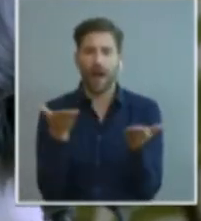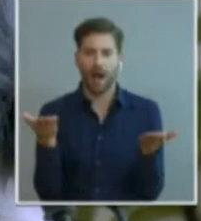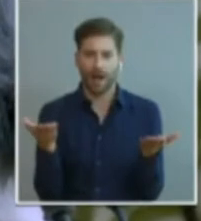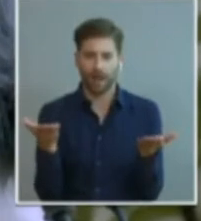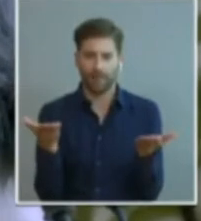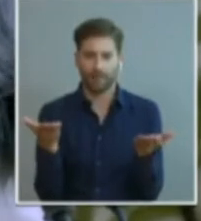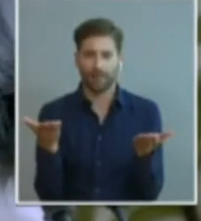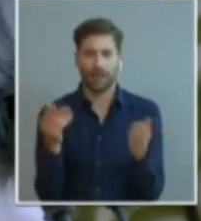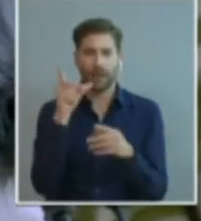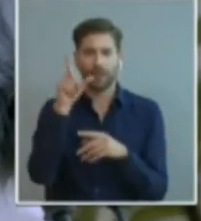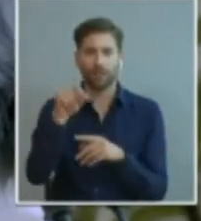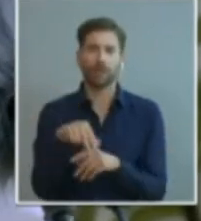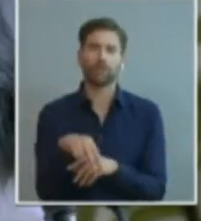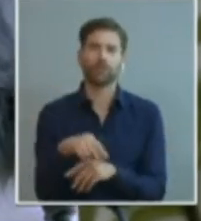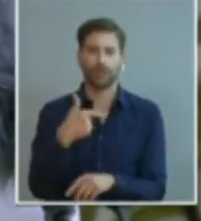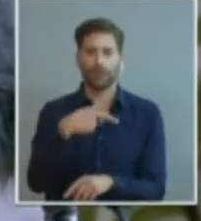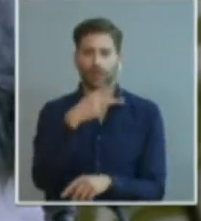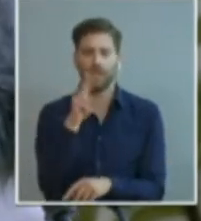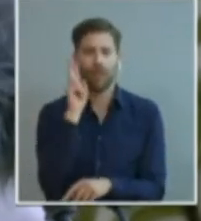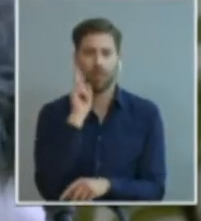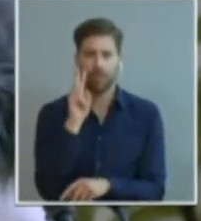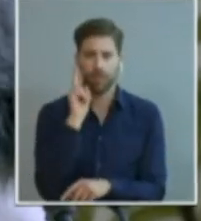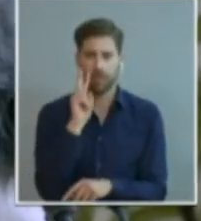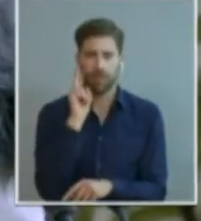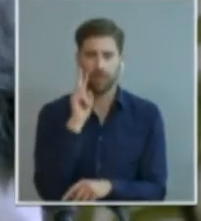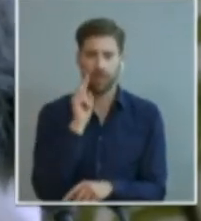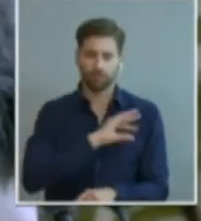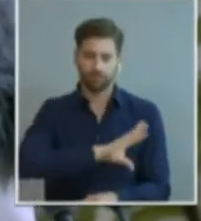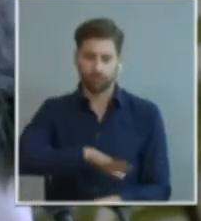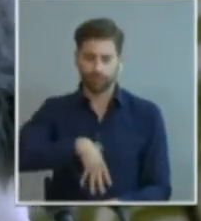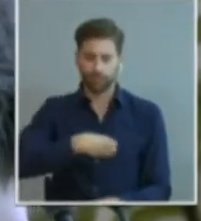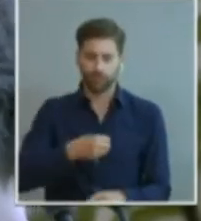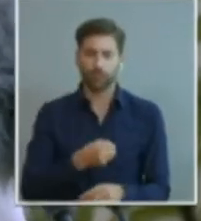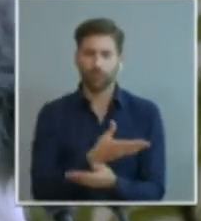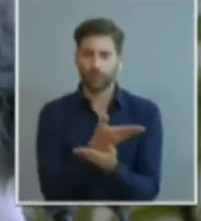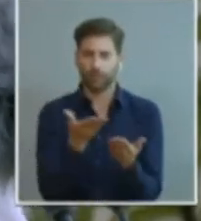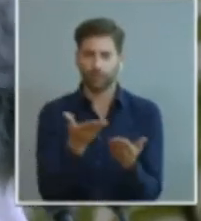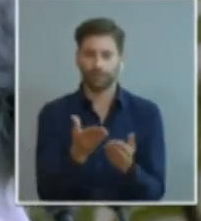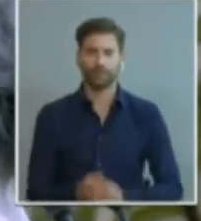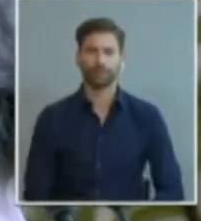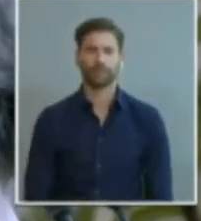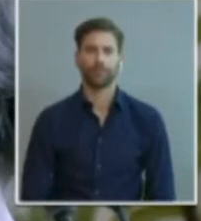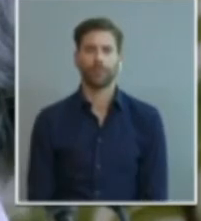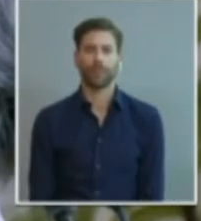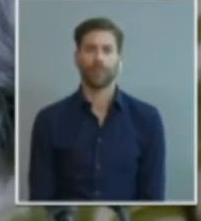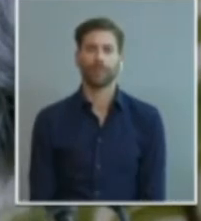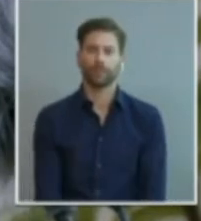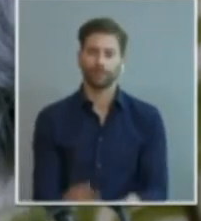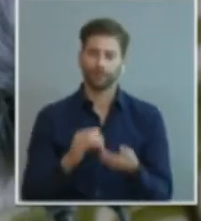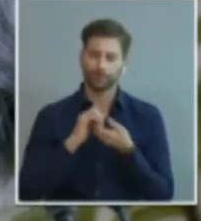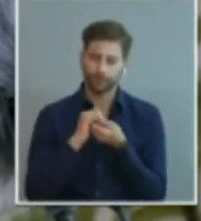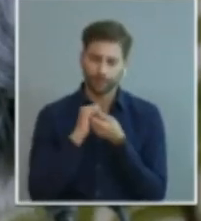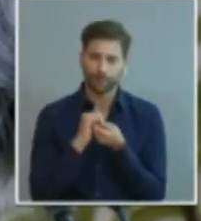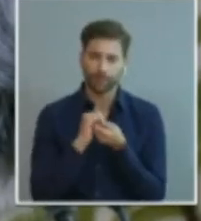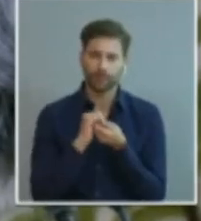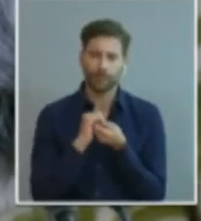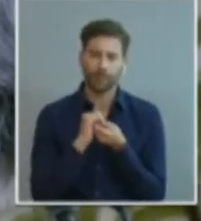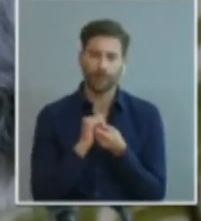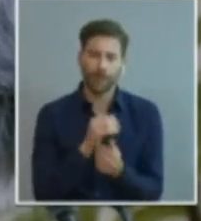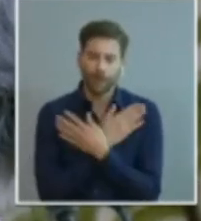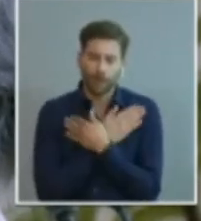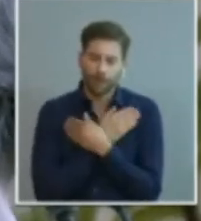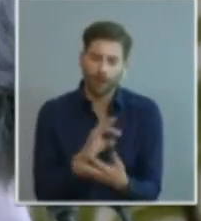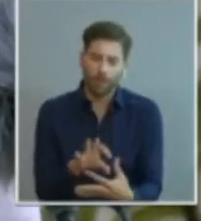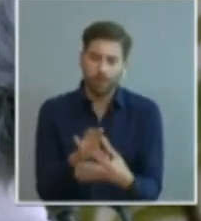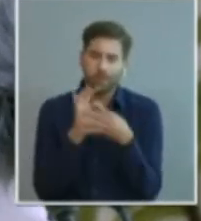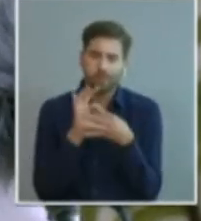nos acompanham pela televisão no mundo inteiro. Uma saudação amiga e fraterna